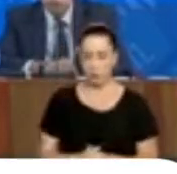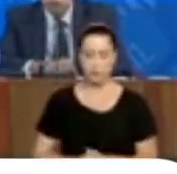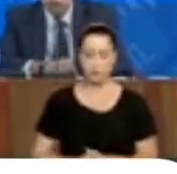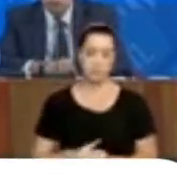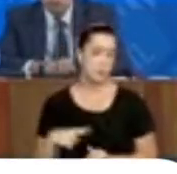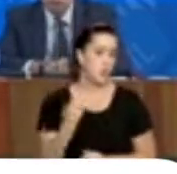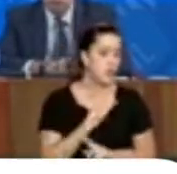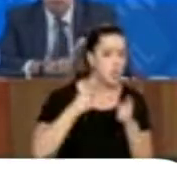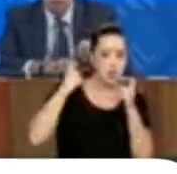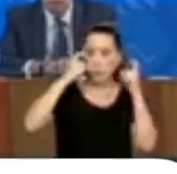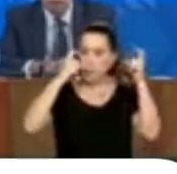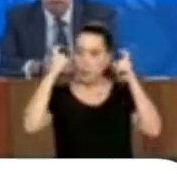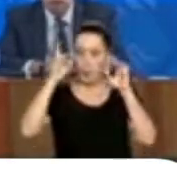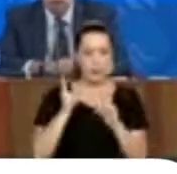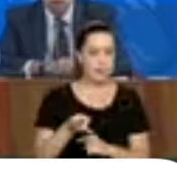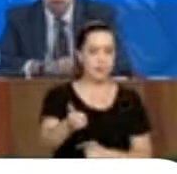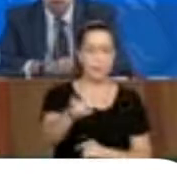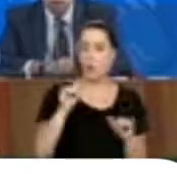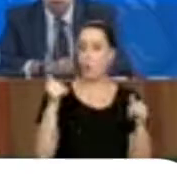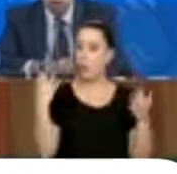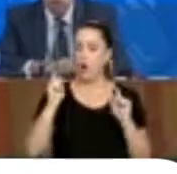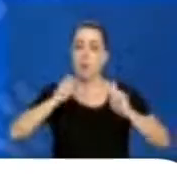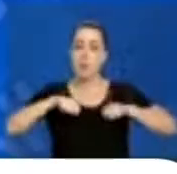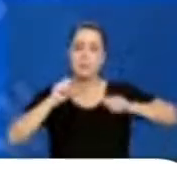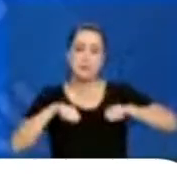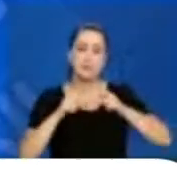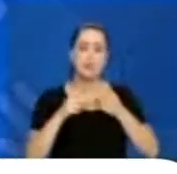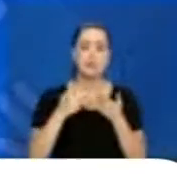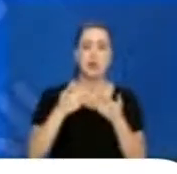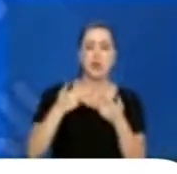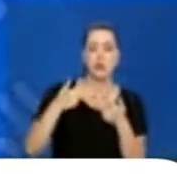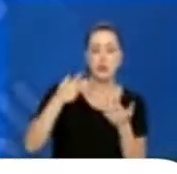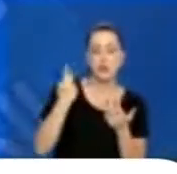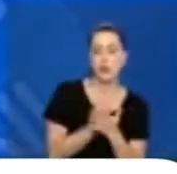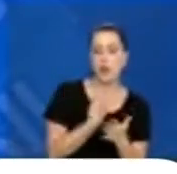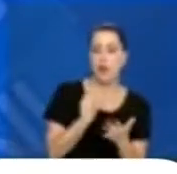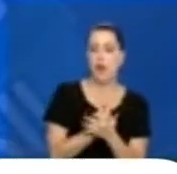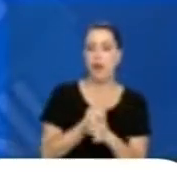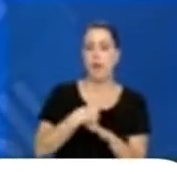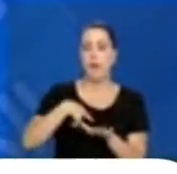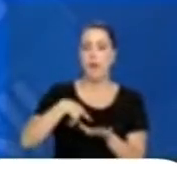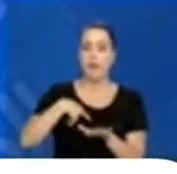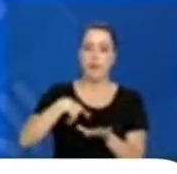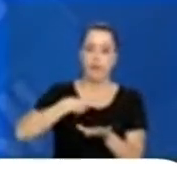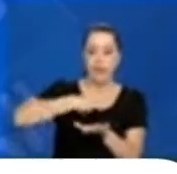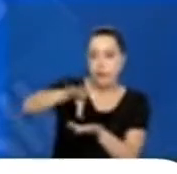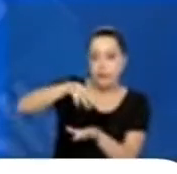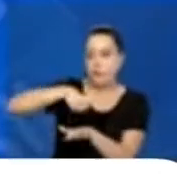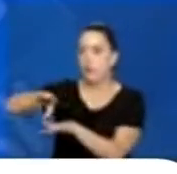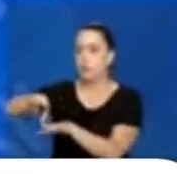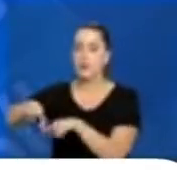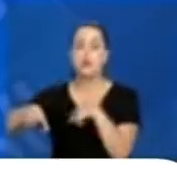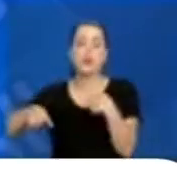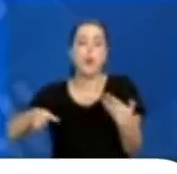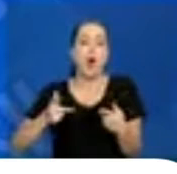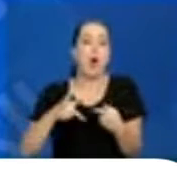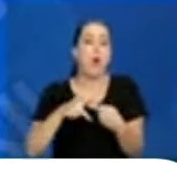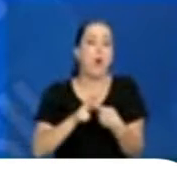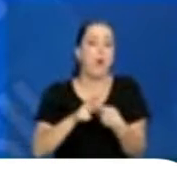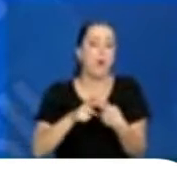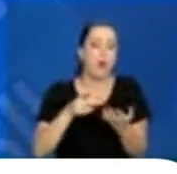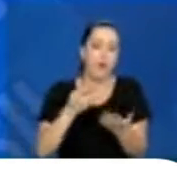quais são as possibilidades de erro das informações que a gente recebe. Então, saber se